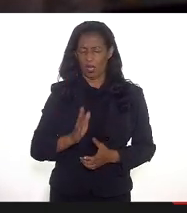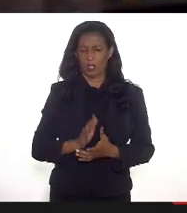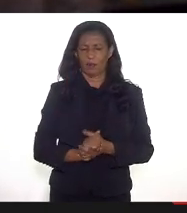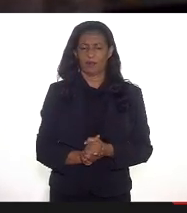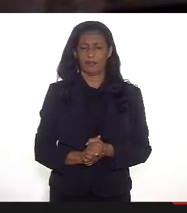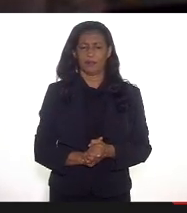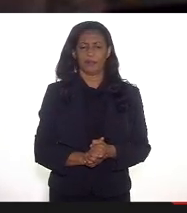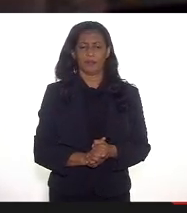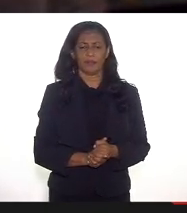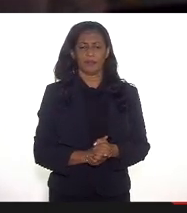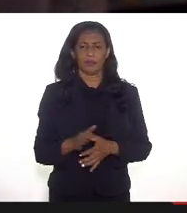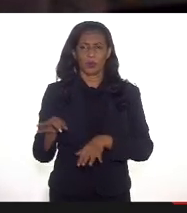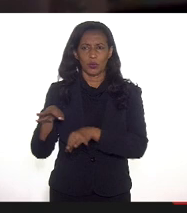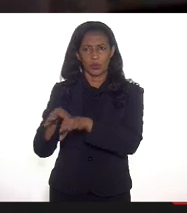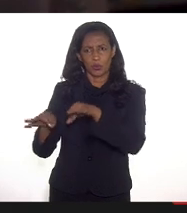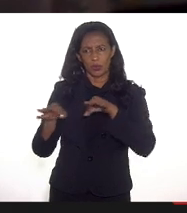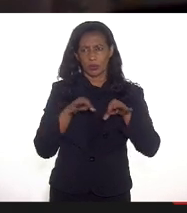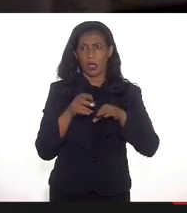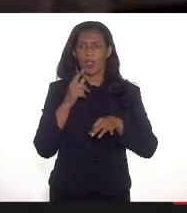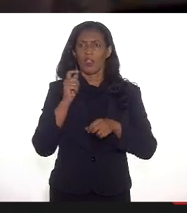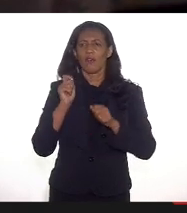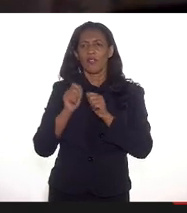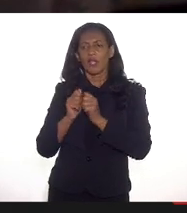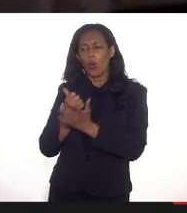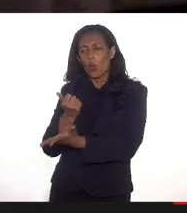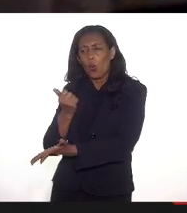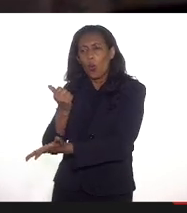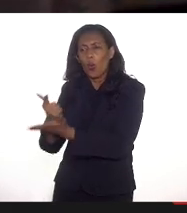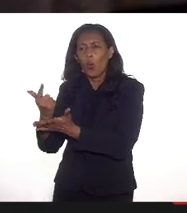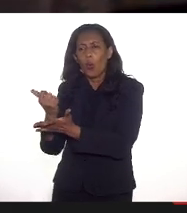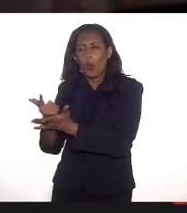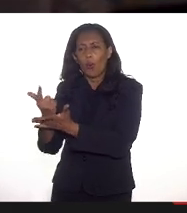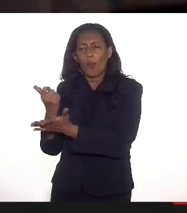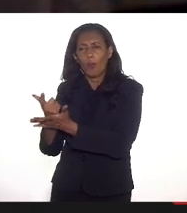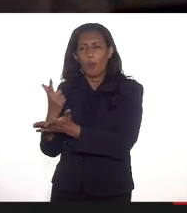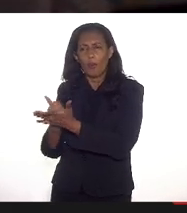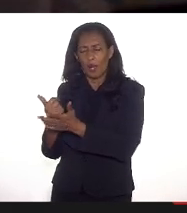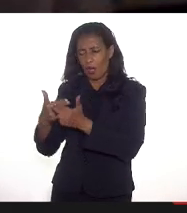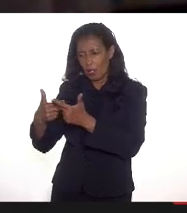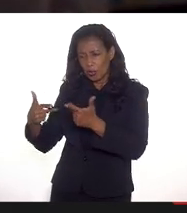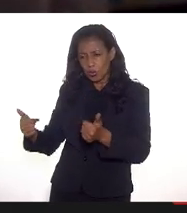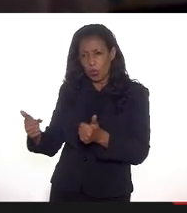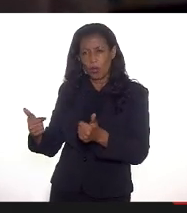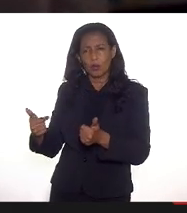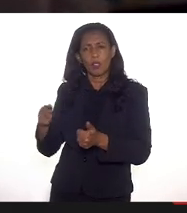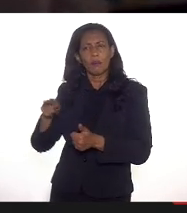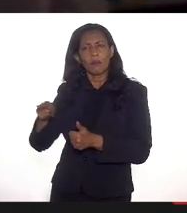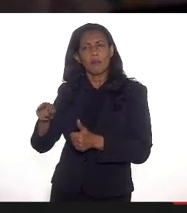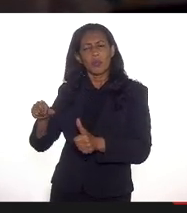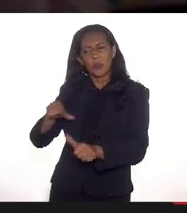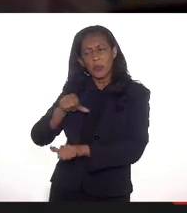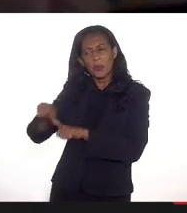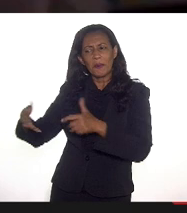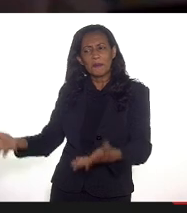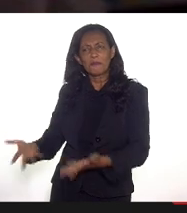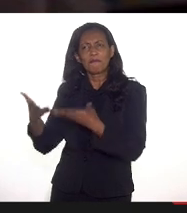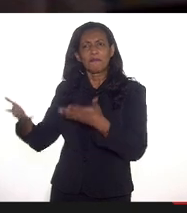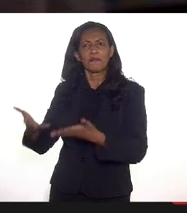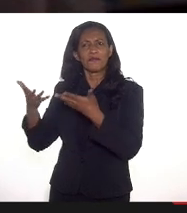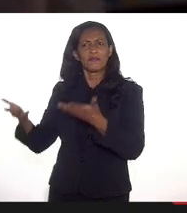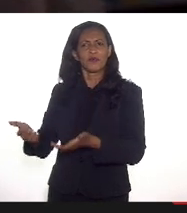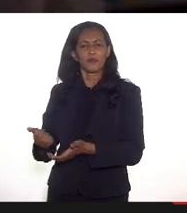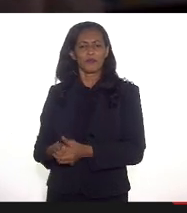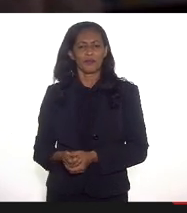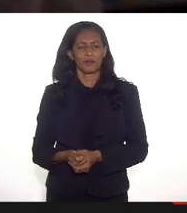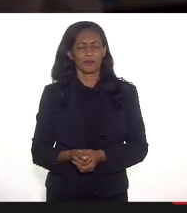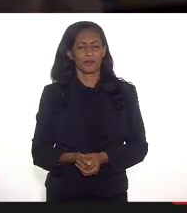falou, né, as compras, fazendo com que elas ganhem, né, dinamismo e uma certa autonomia.